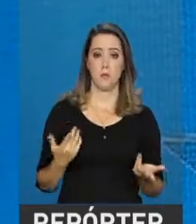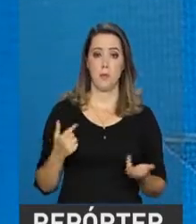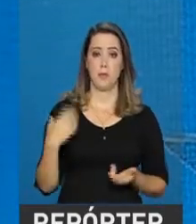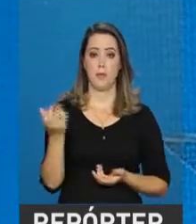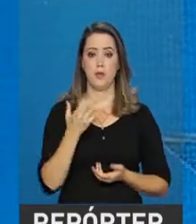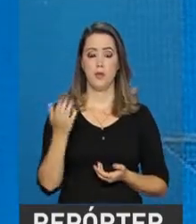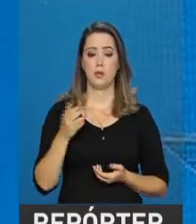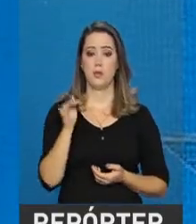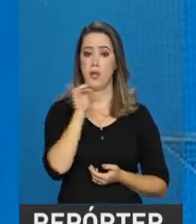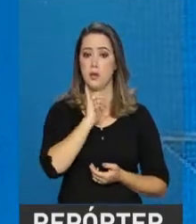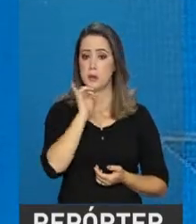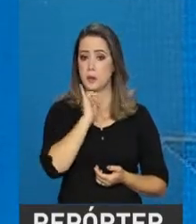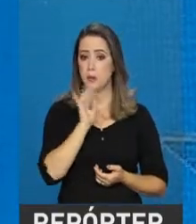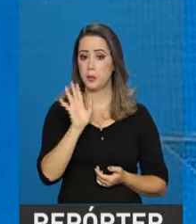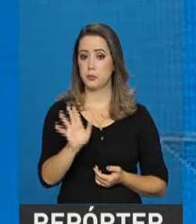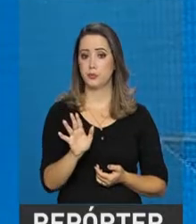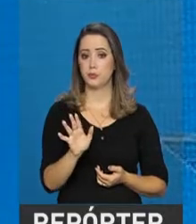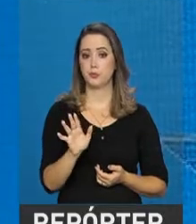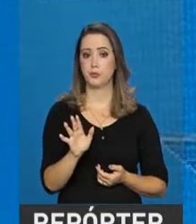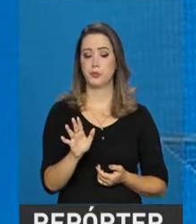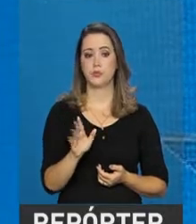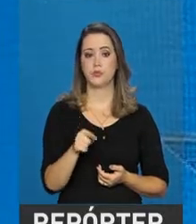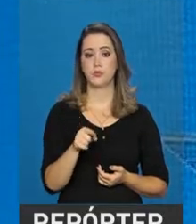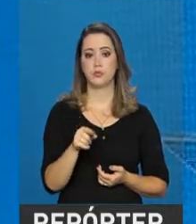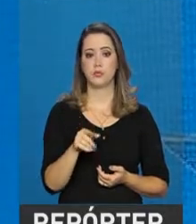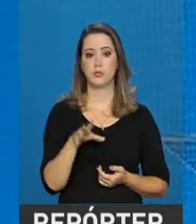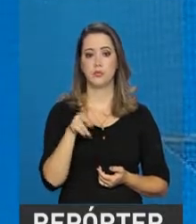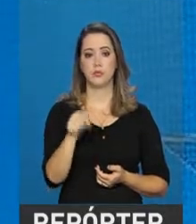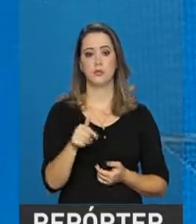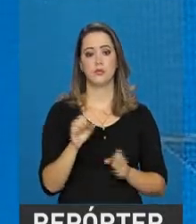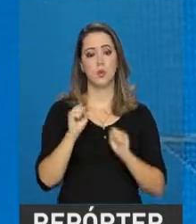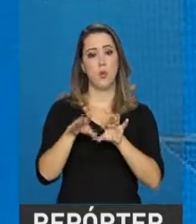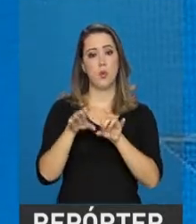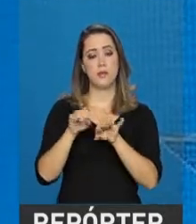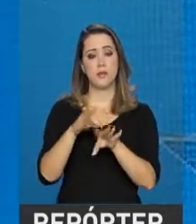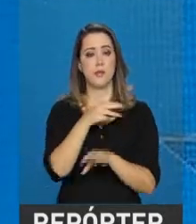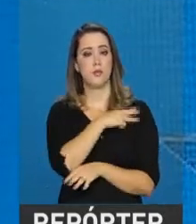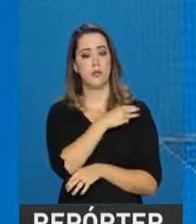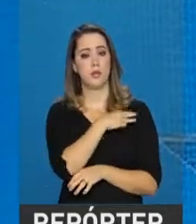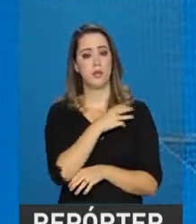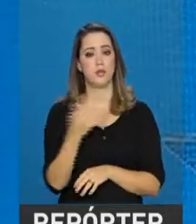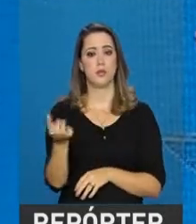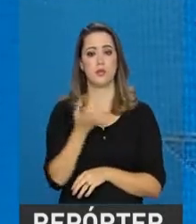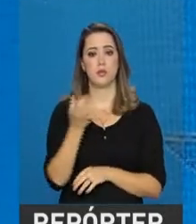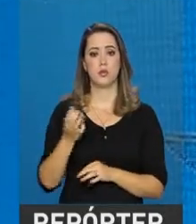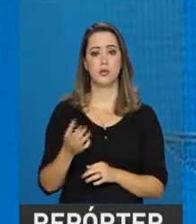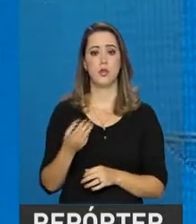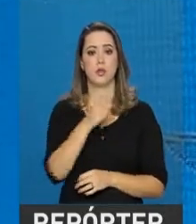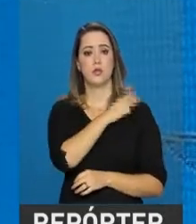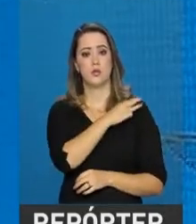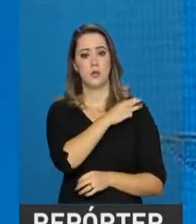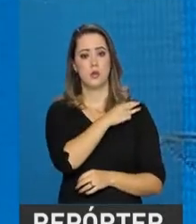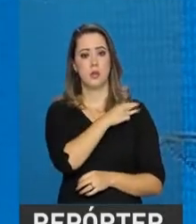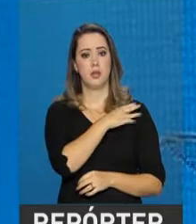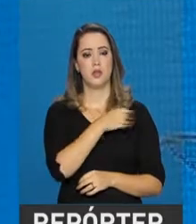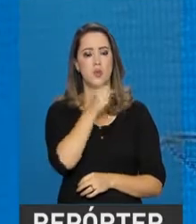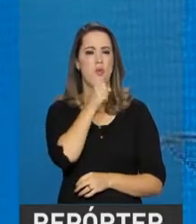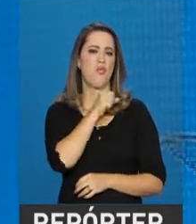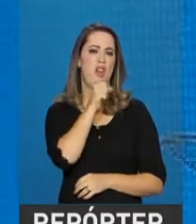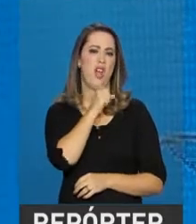eu quero por exemplo a no tocante ao ensino médio eu quero aquele ensino médio anacrônico